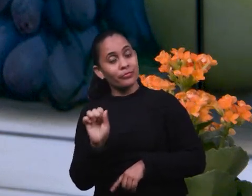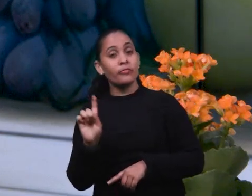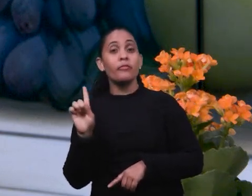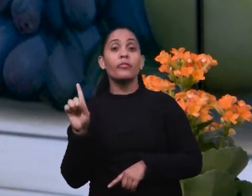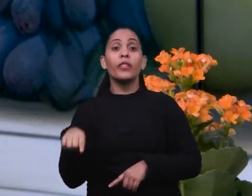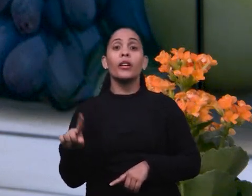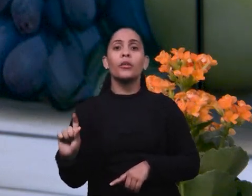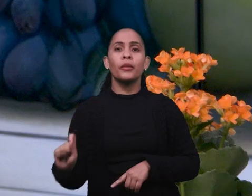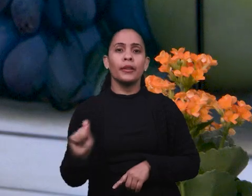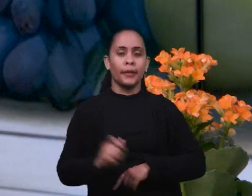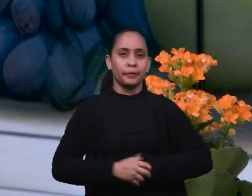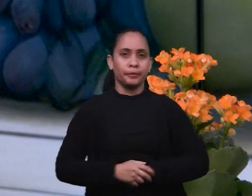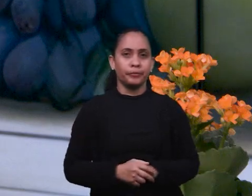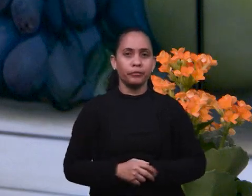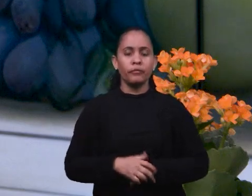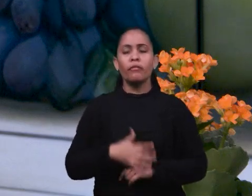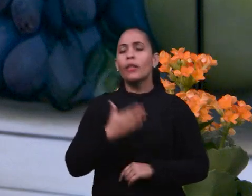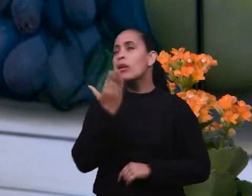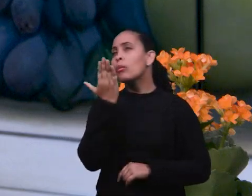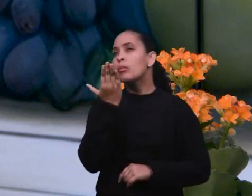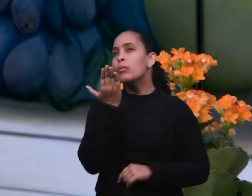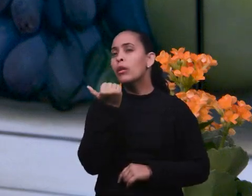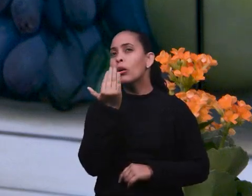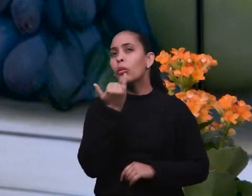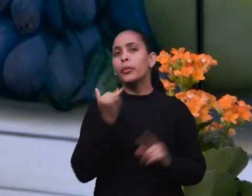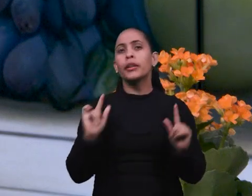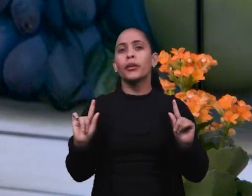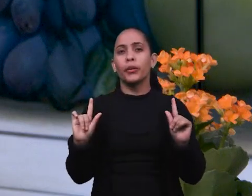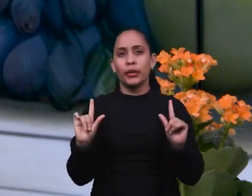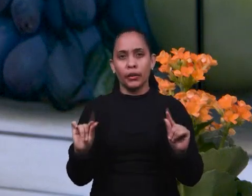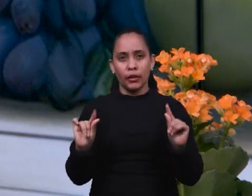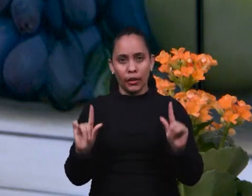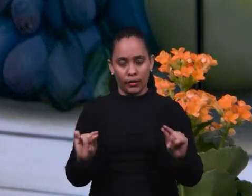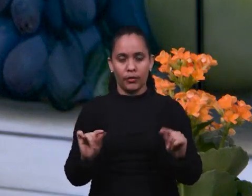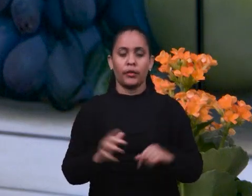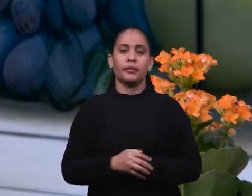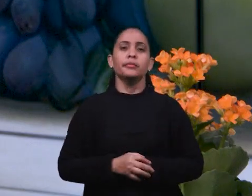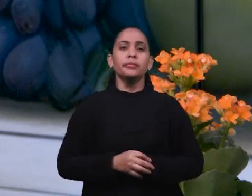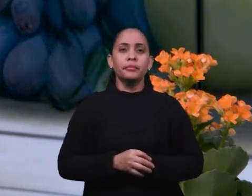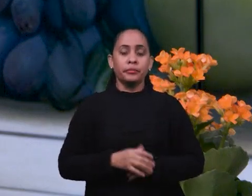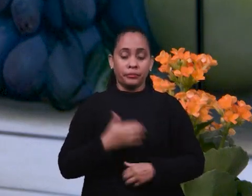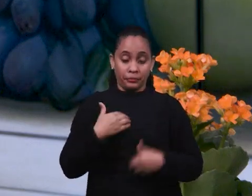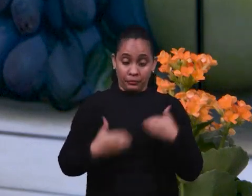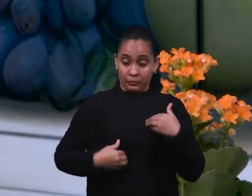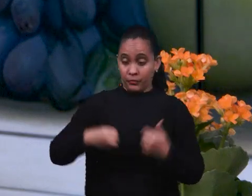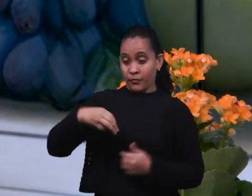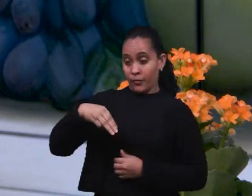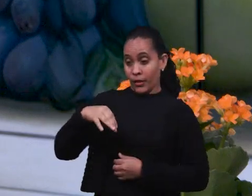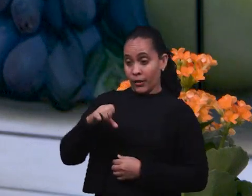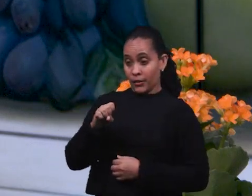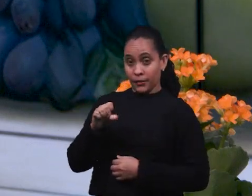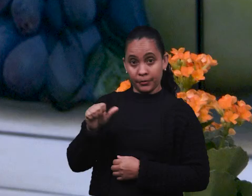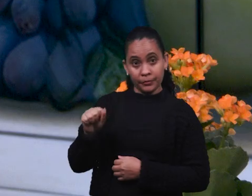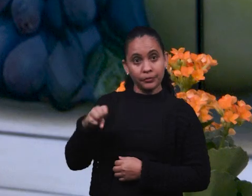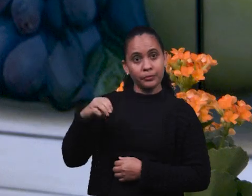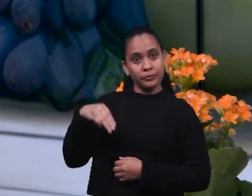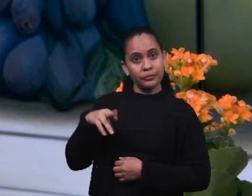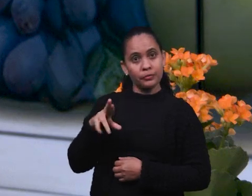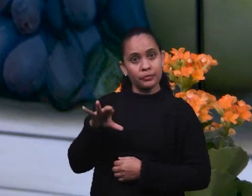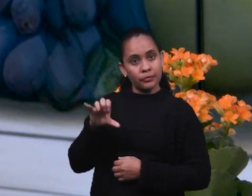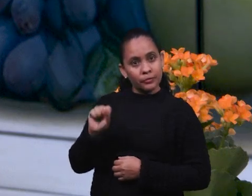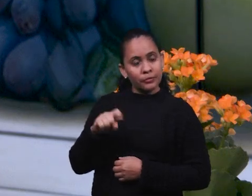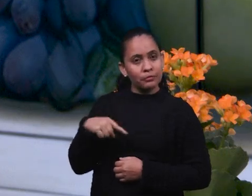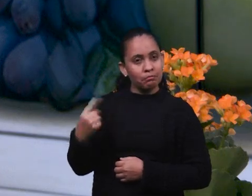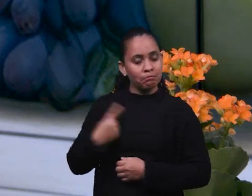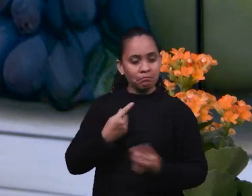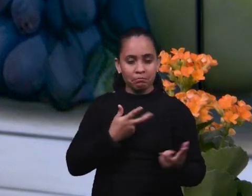ela é um alimento, né, que ela é construtor de massa muscular, de massa óssea, né? A gente tem